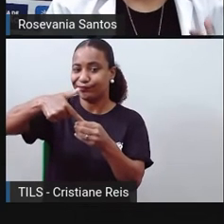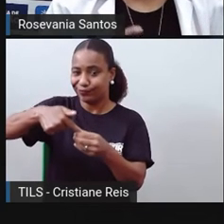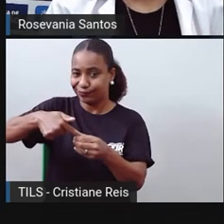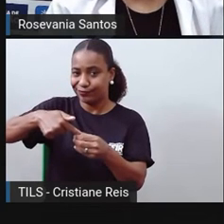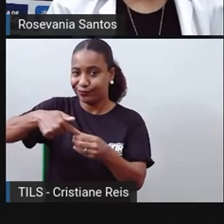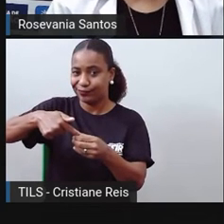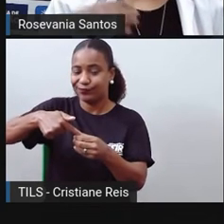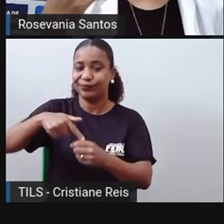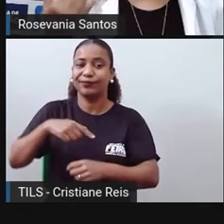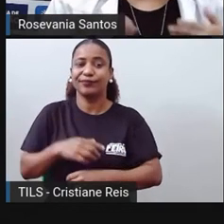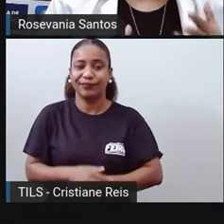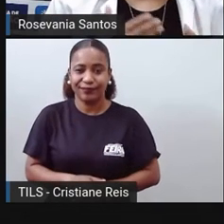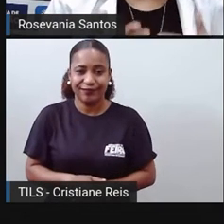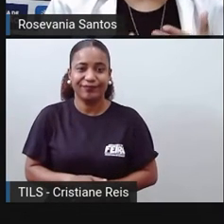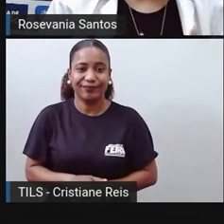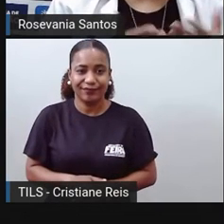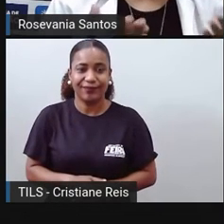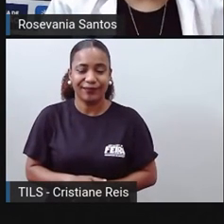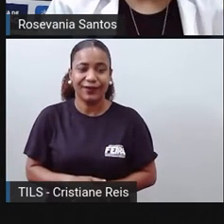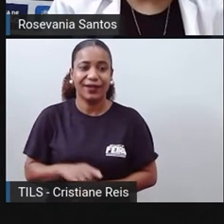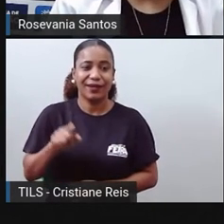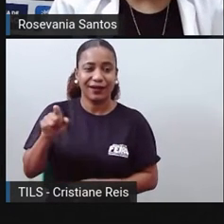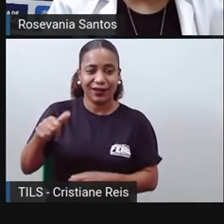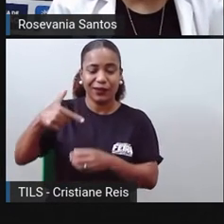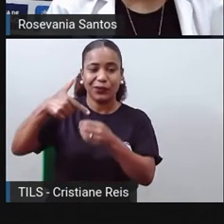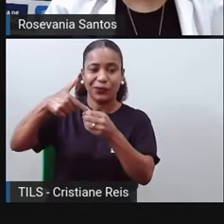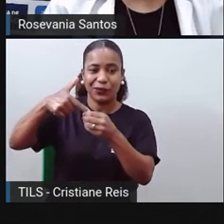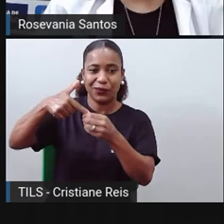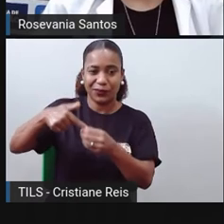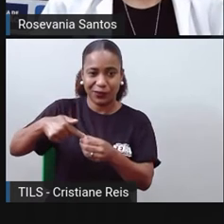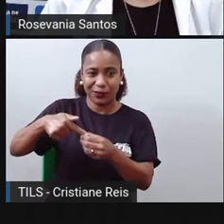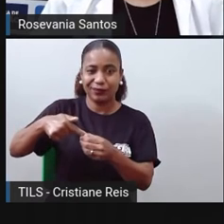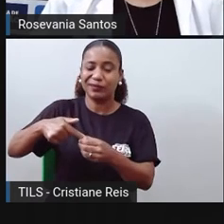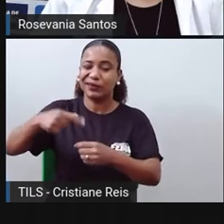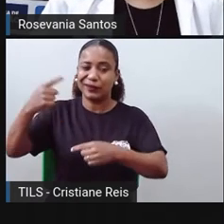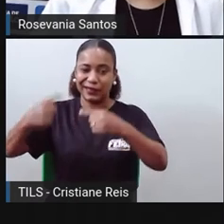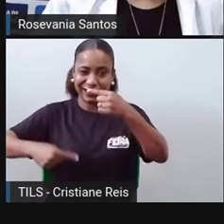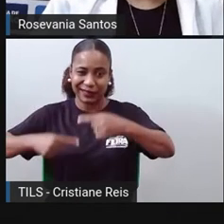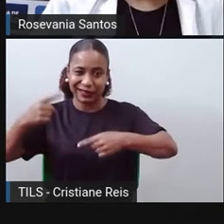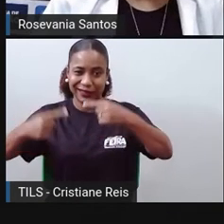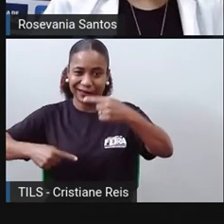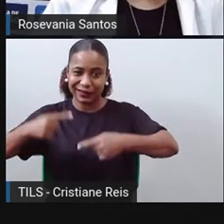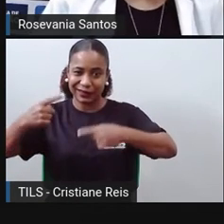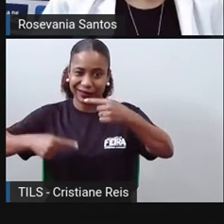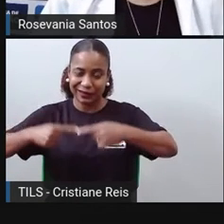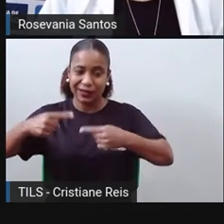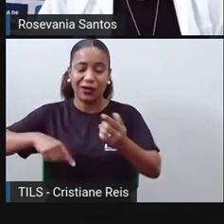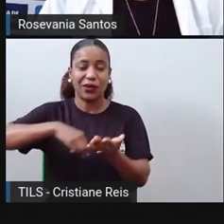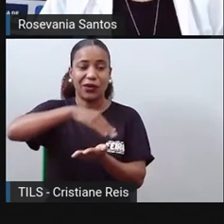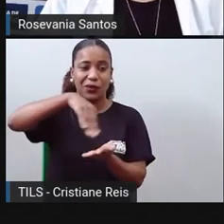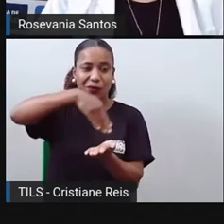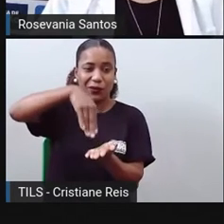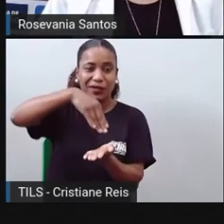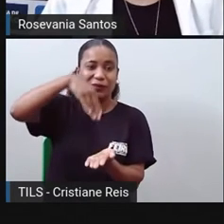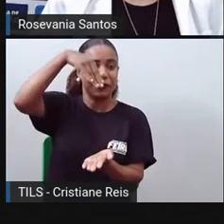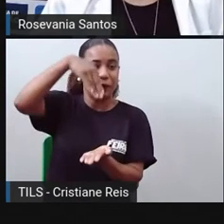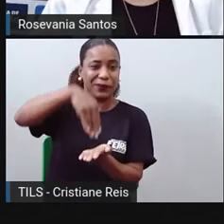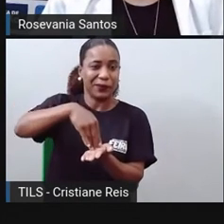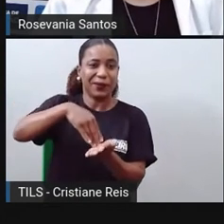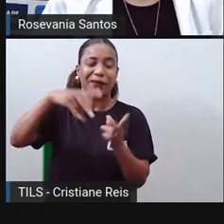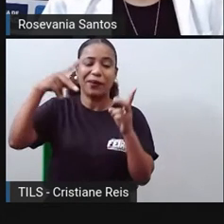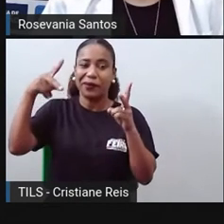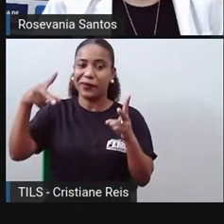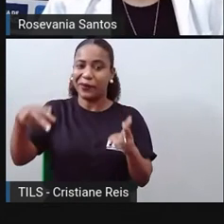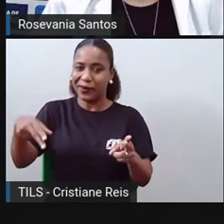sabe que esse ouro negro, ele gera uma série de disputas no mundo, né? O Oriente Médio que o diga, né? Então, o Ártico